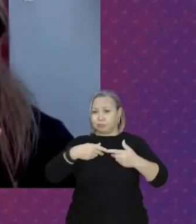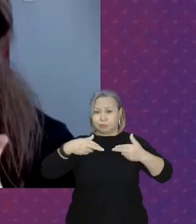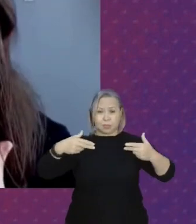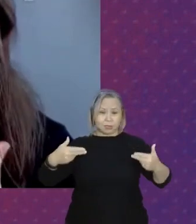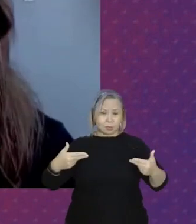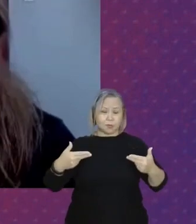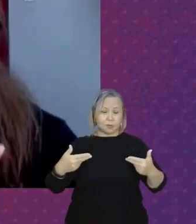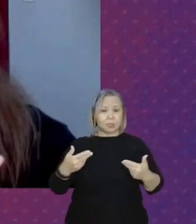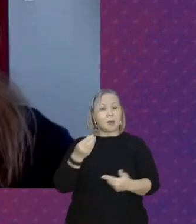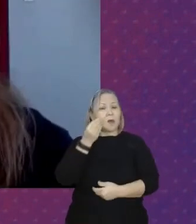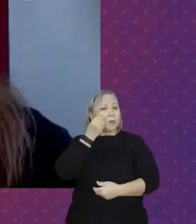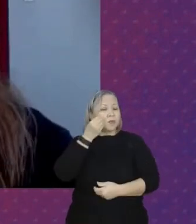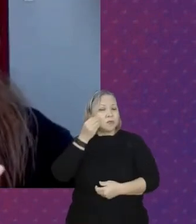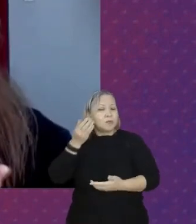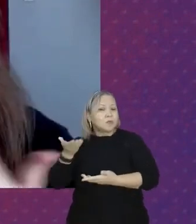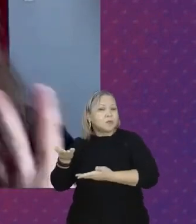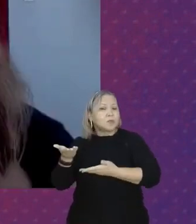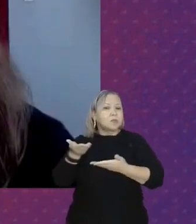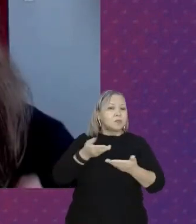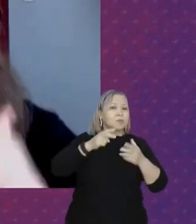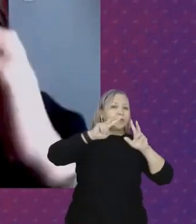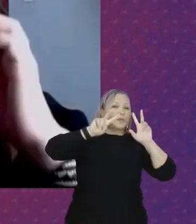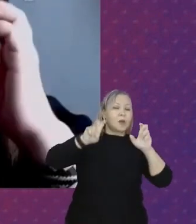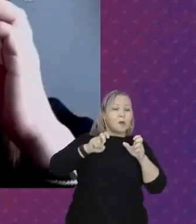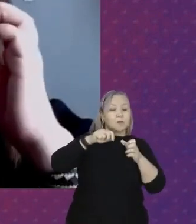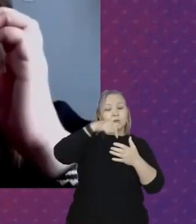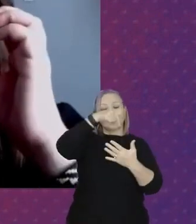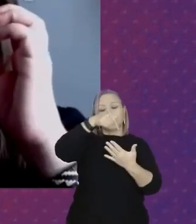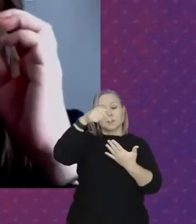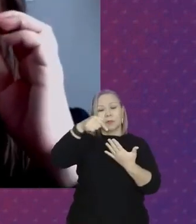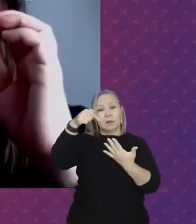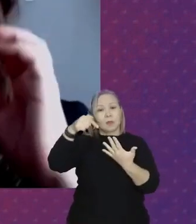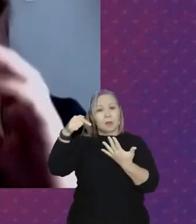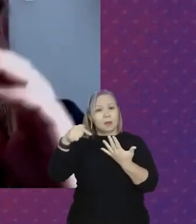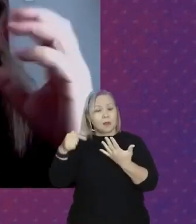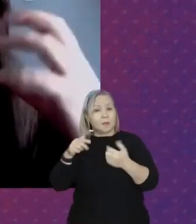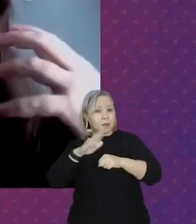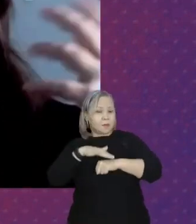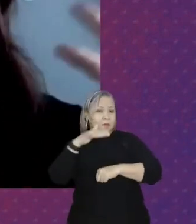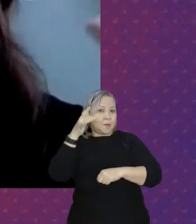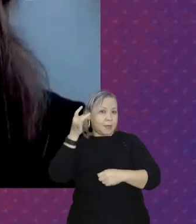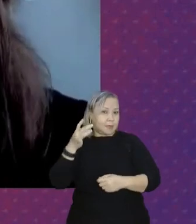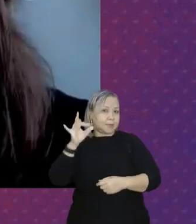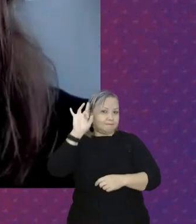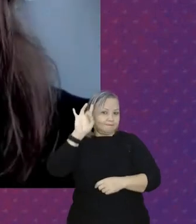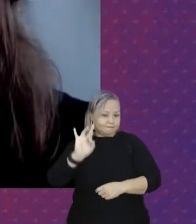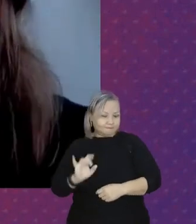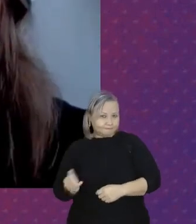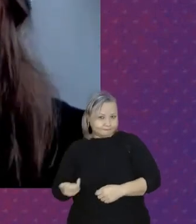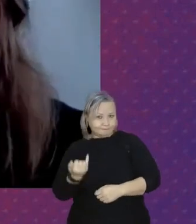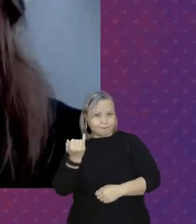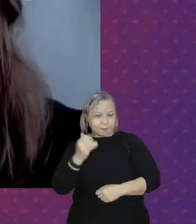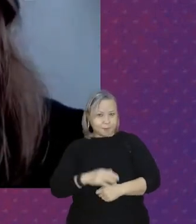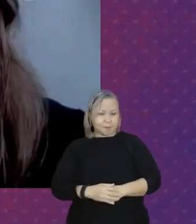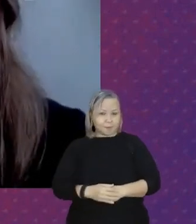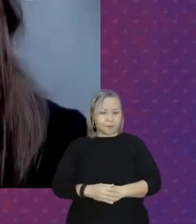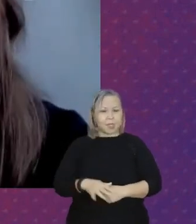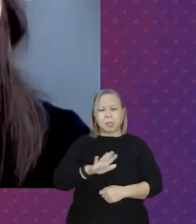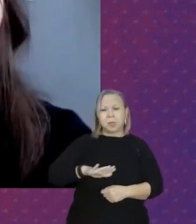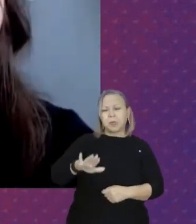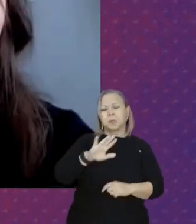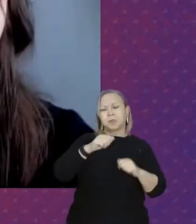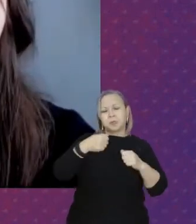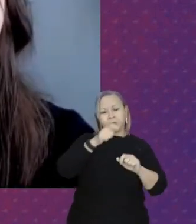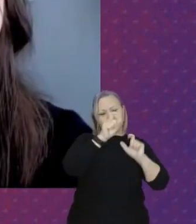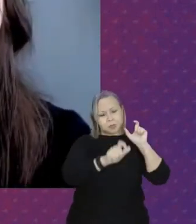trazer aqui alguns elementos mais específicos. Então, a gente diz que todo mundo precisa de